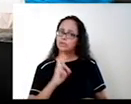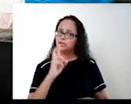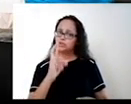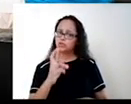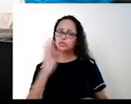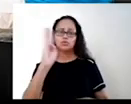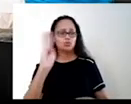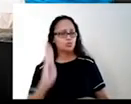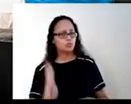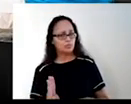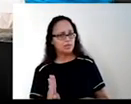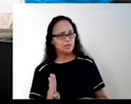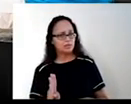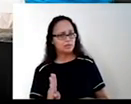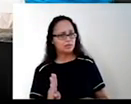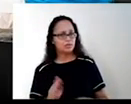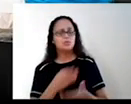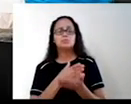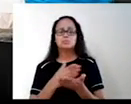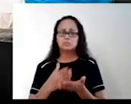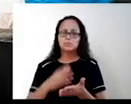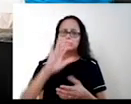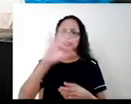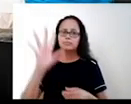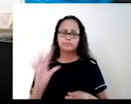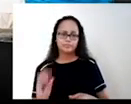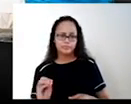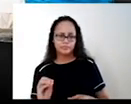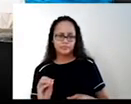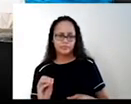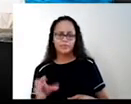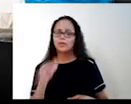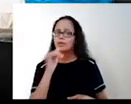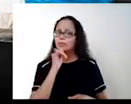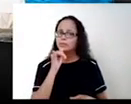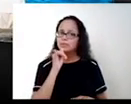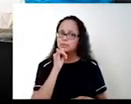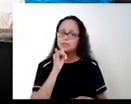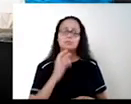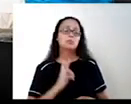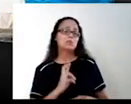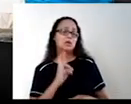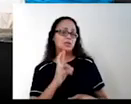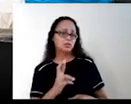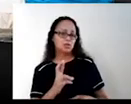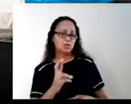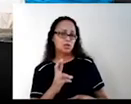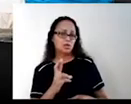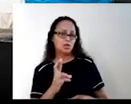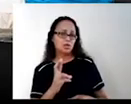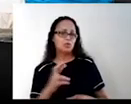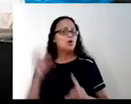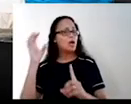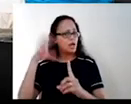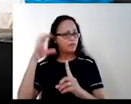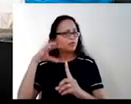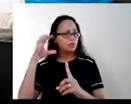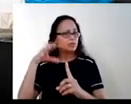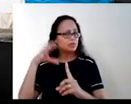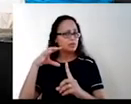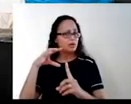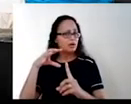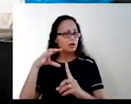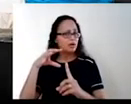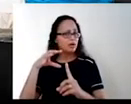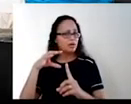matizes africanas, né? Eu tenho vários, como o candomblé, por exemplo, uma religião que foi influenciada, trazida pelos negros